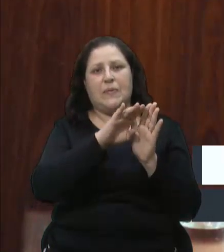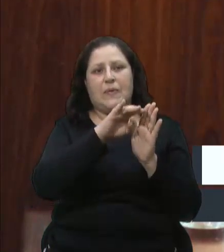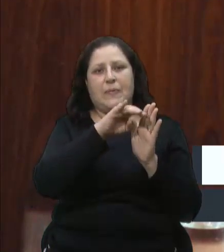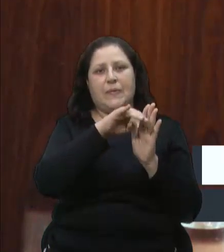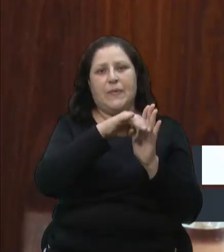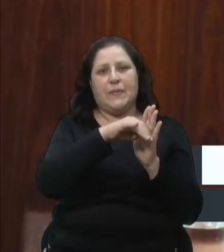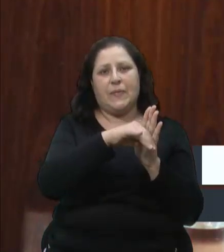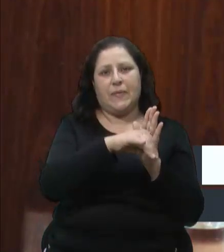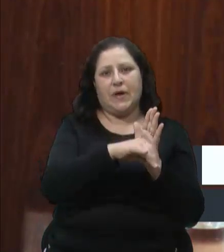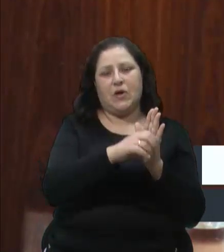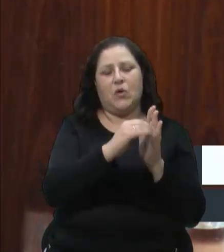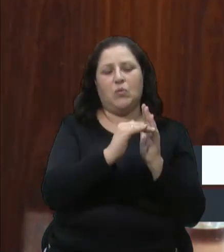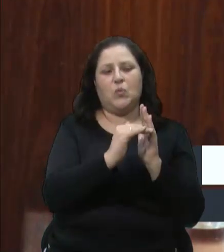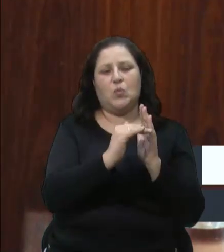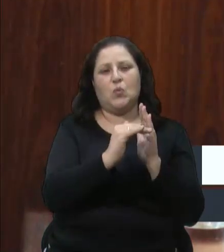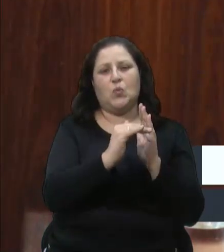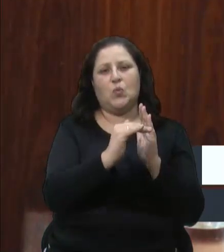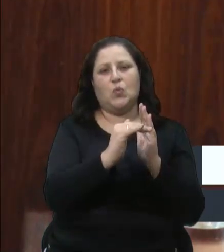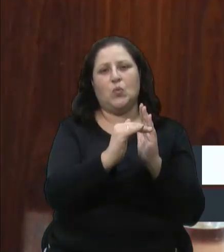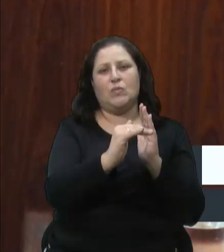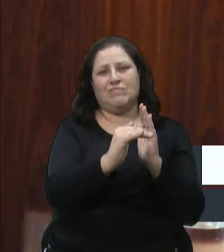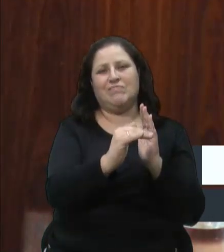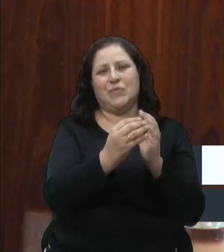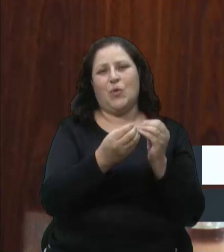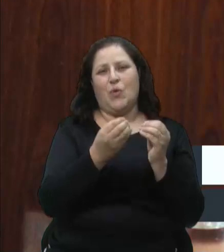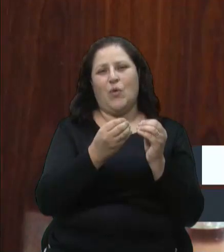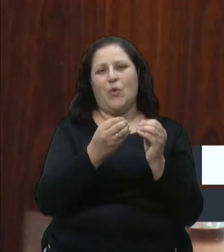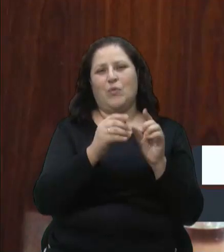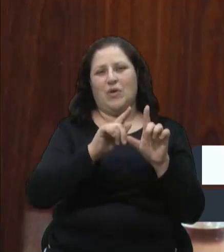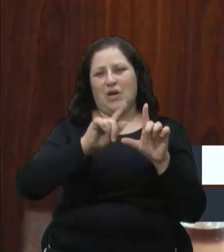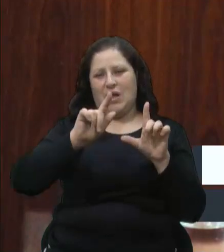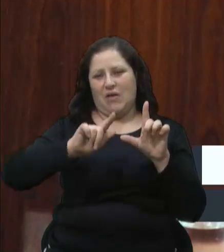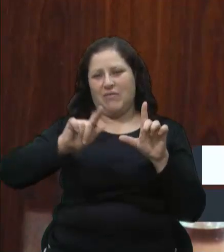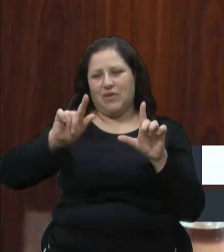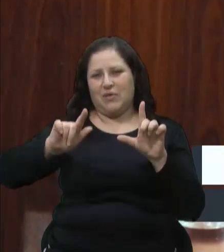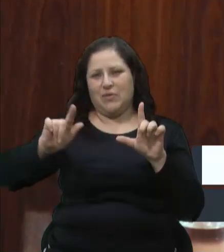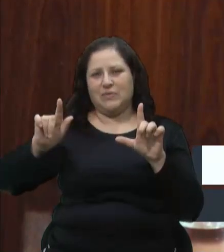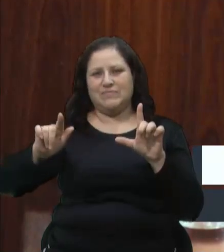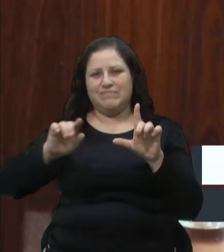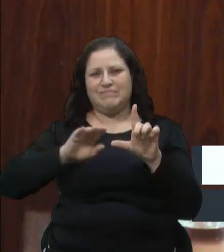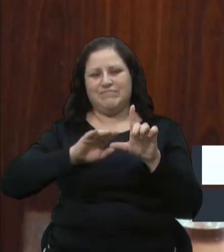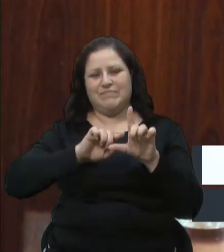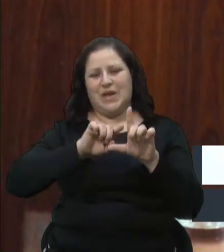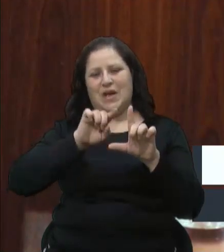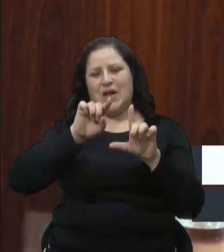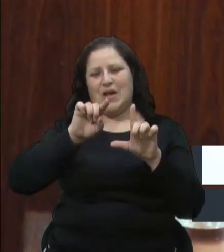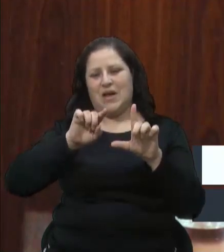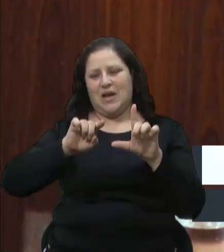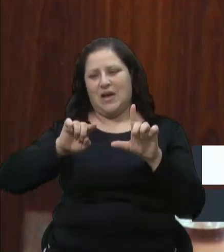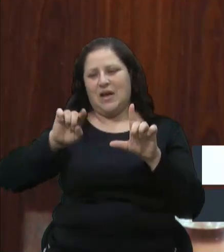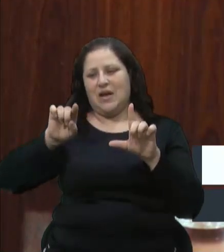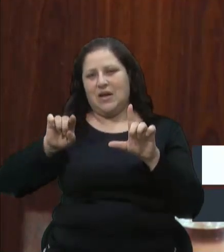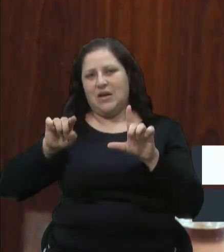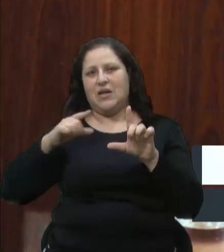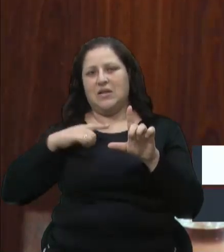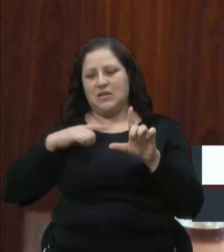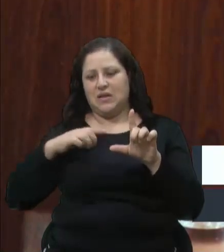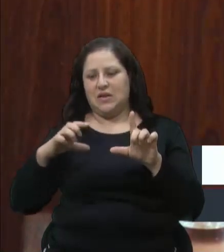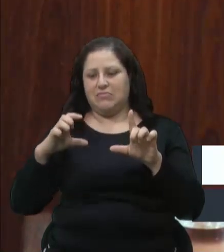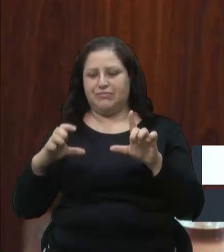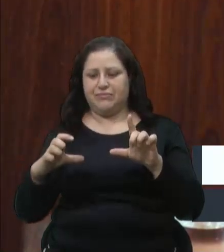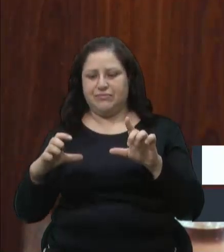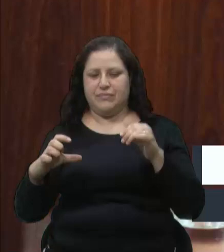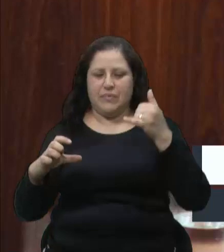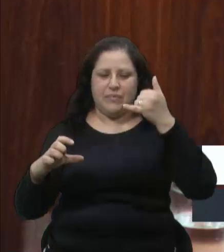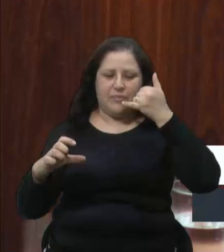está neutra ou se a curva ela está descendo. Então, ele tem toda essa forma de medida, ele está ligado no celular da